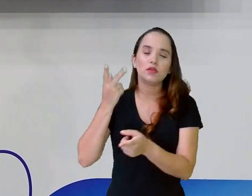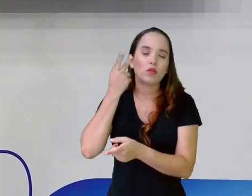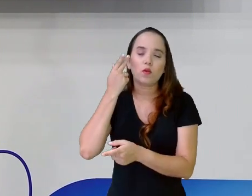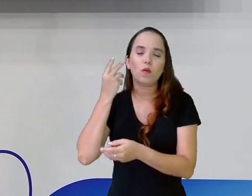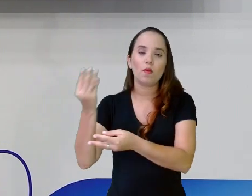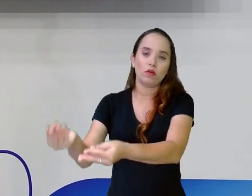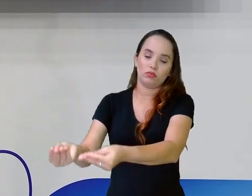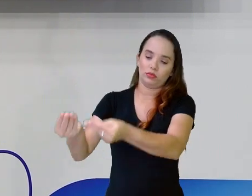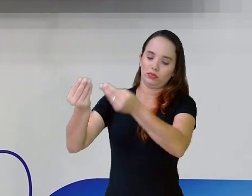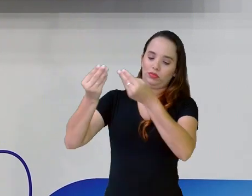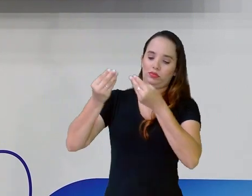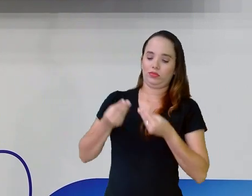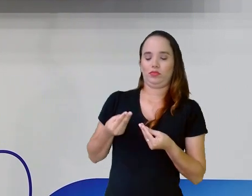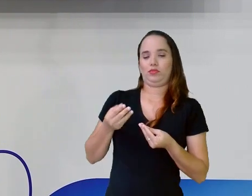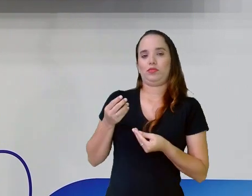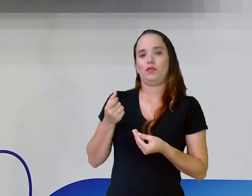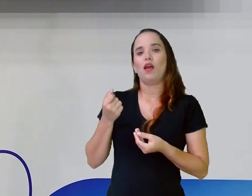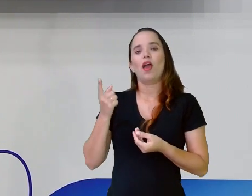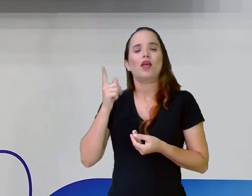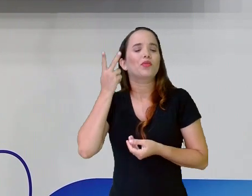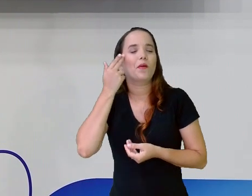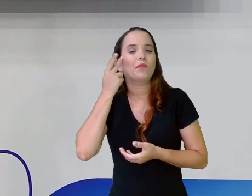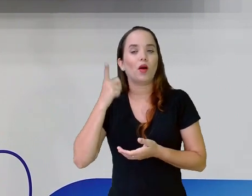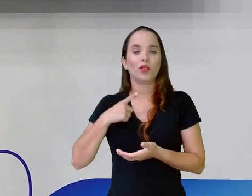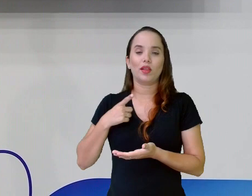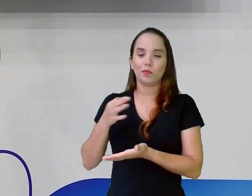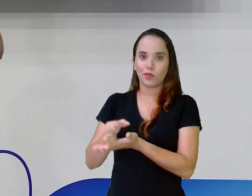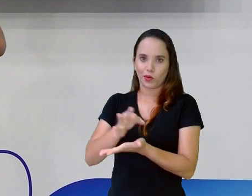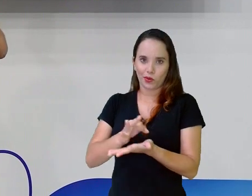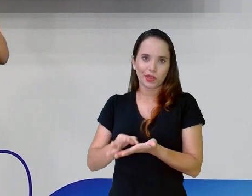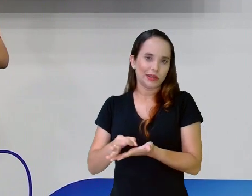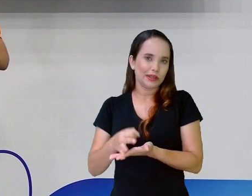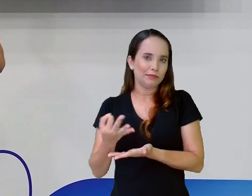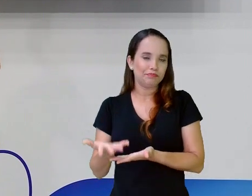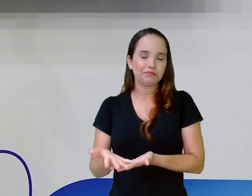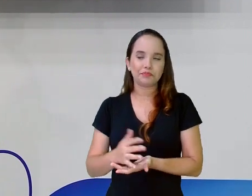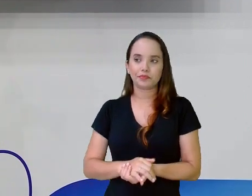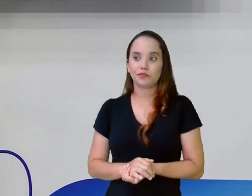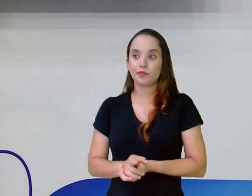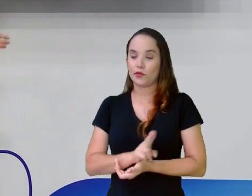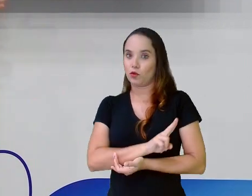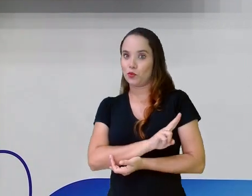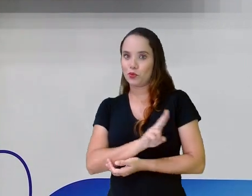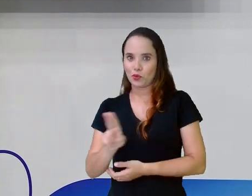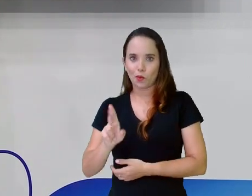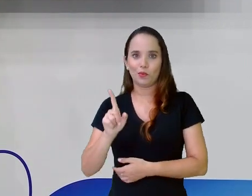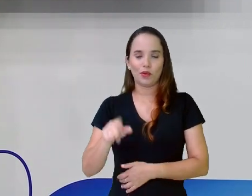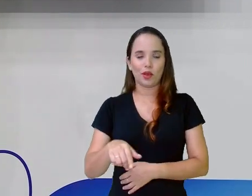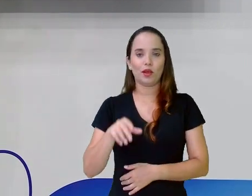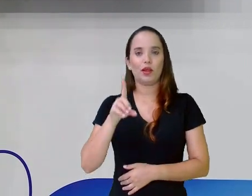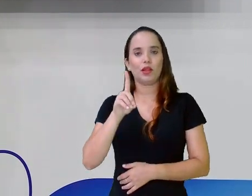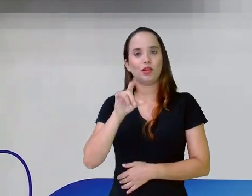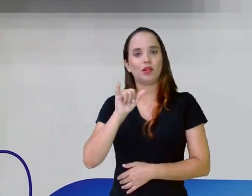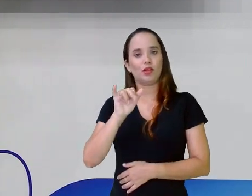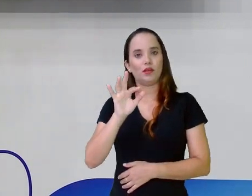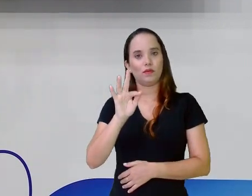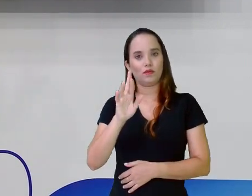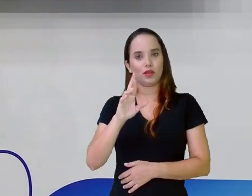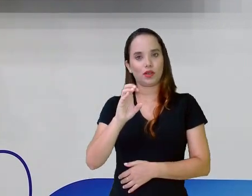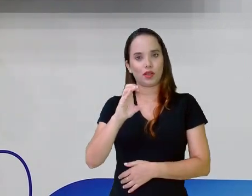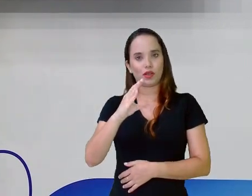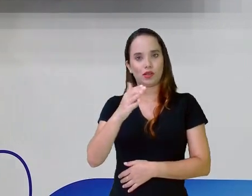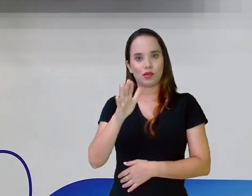né? Normalmente sobra pouquinho. E isso que sobra é chamado de diferença,